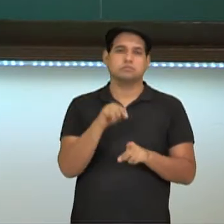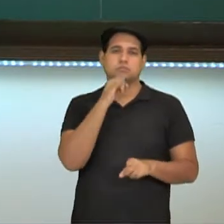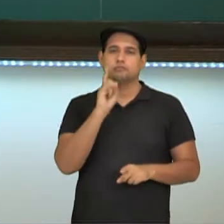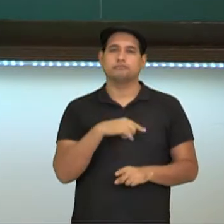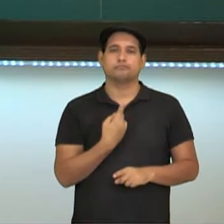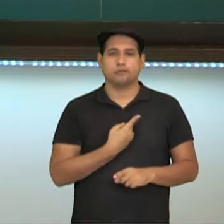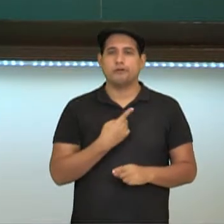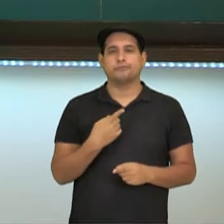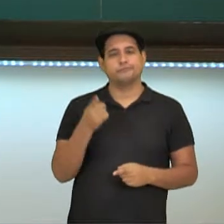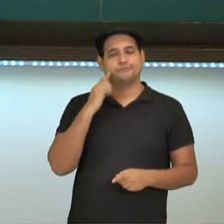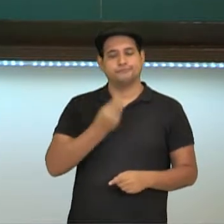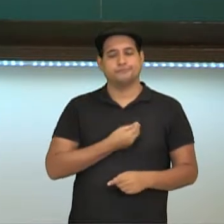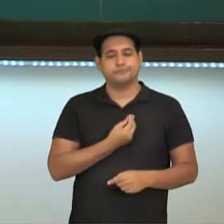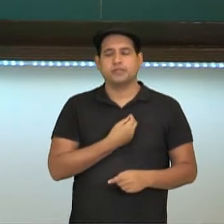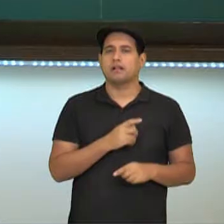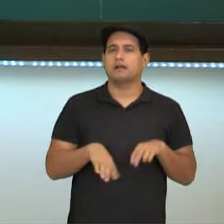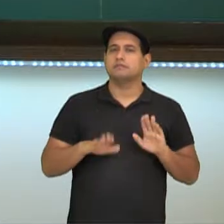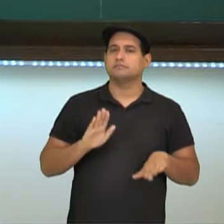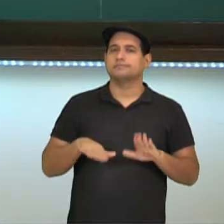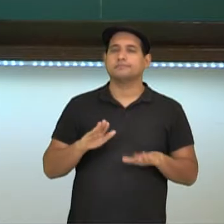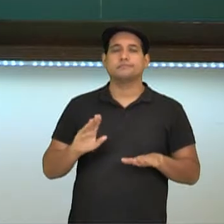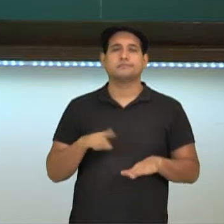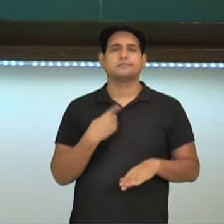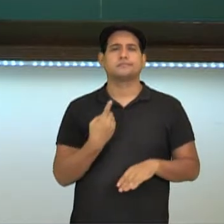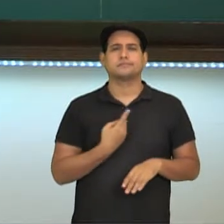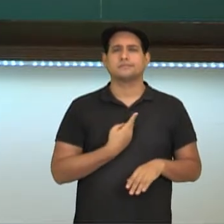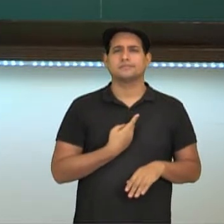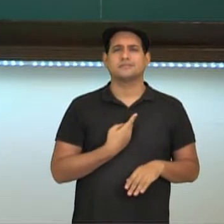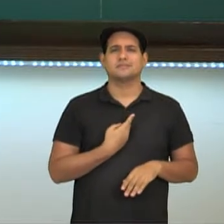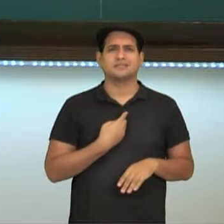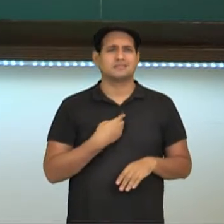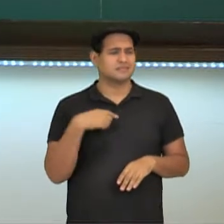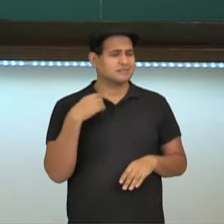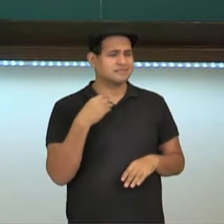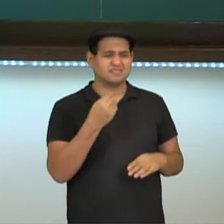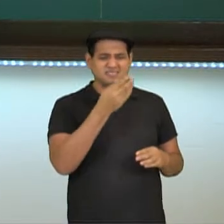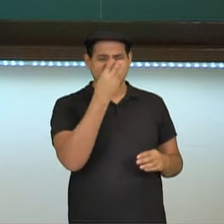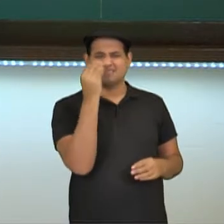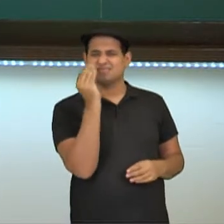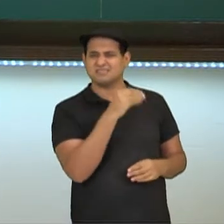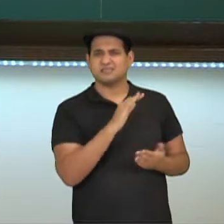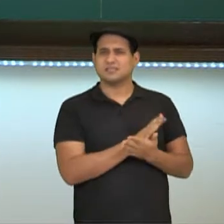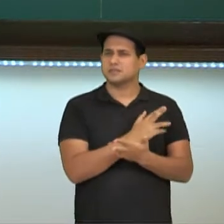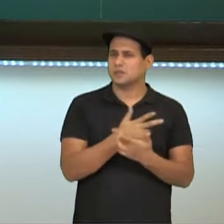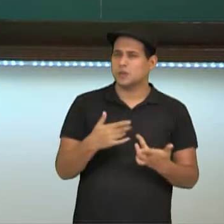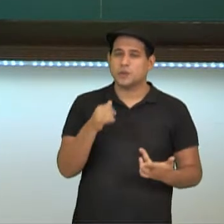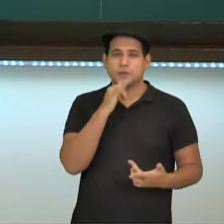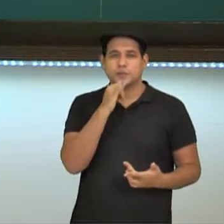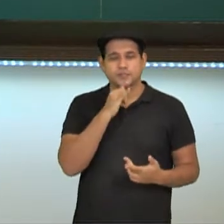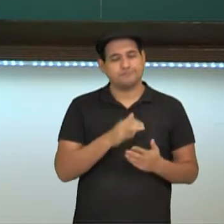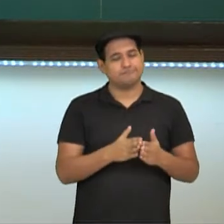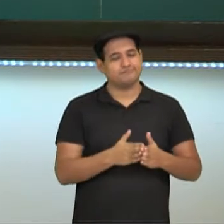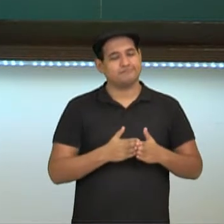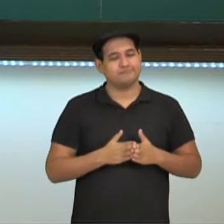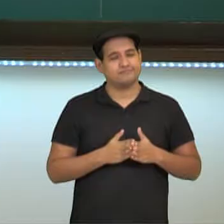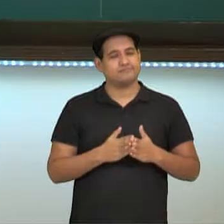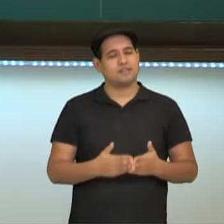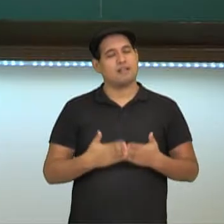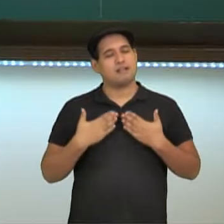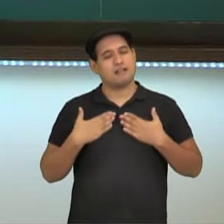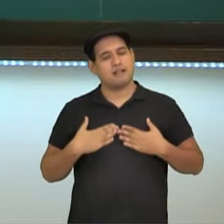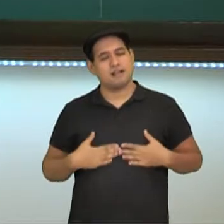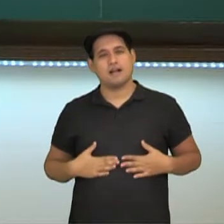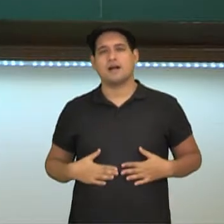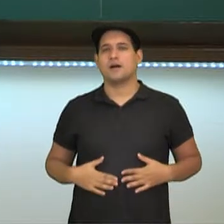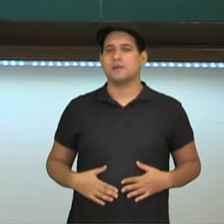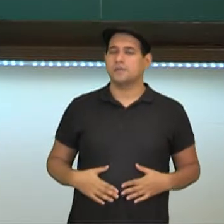nosso cotidiano, que nós acabamos deixando de lado algumas questões como gentileza, como calma na